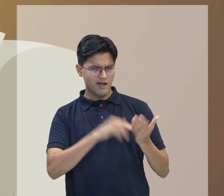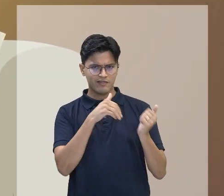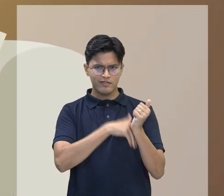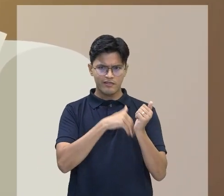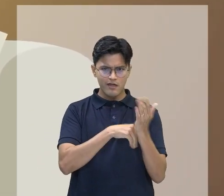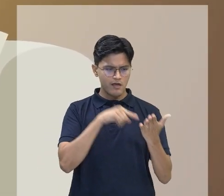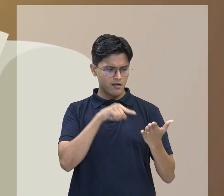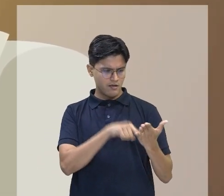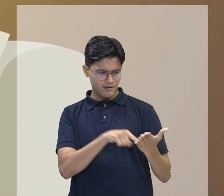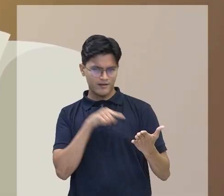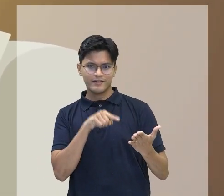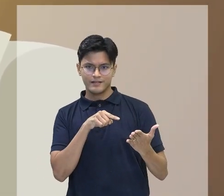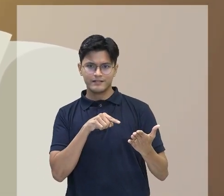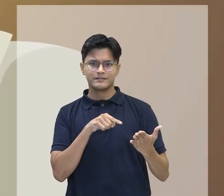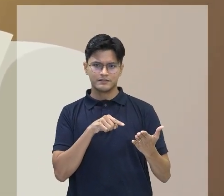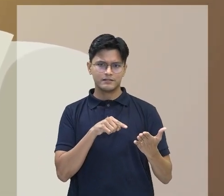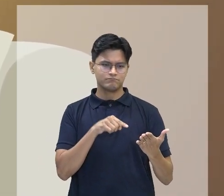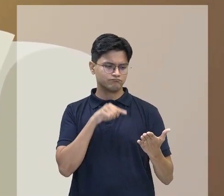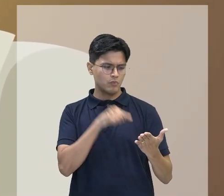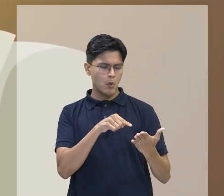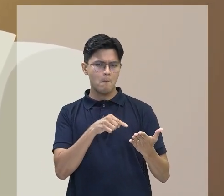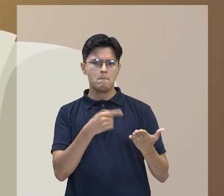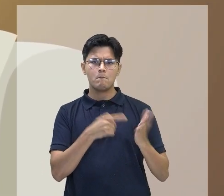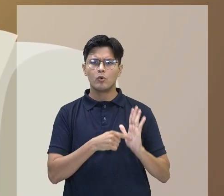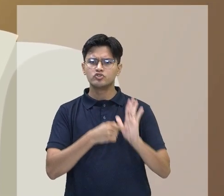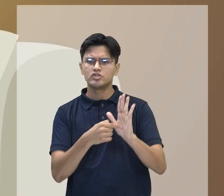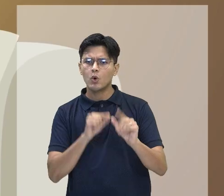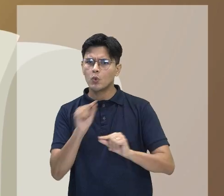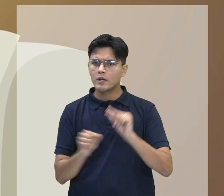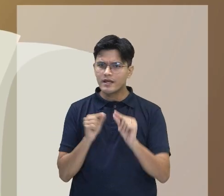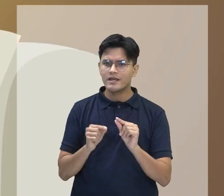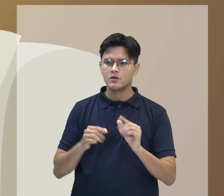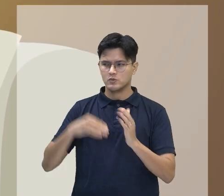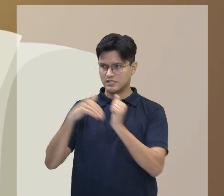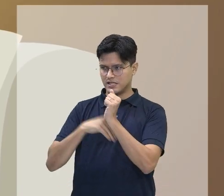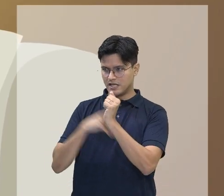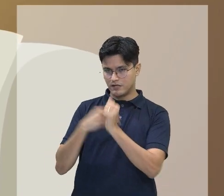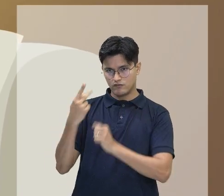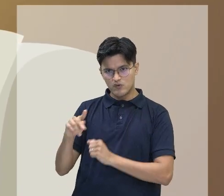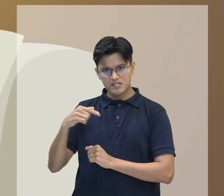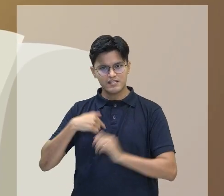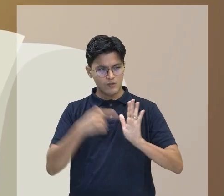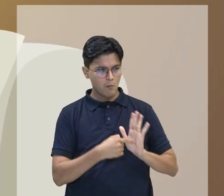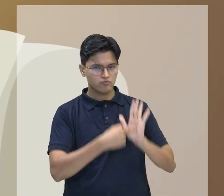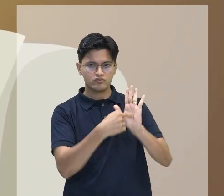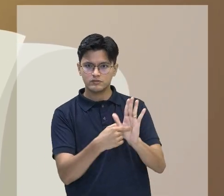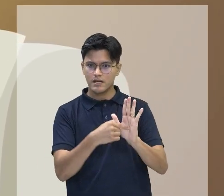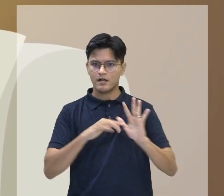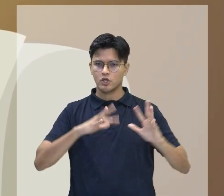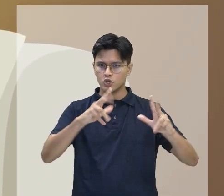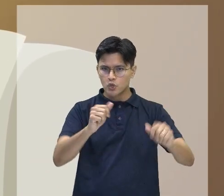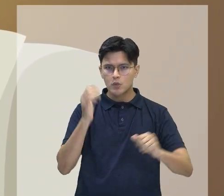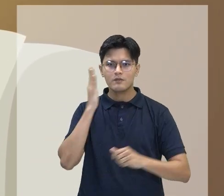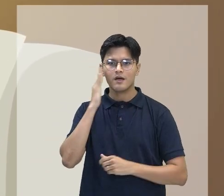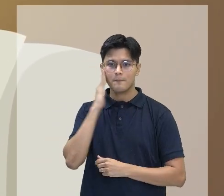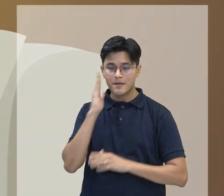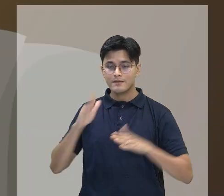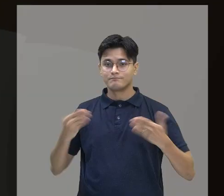pela descoberta, começa a se afastar da casa de Vilela. Rita, insegura, recorre novamente à